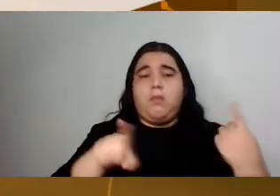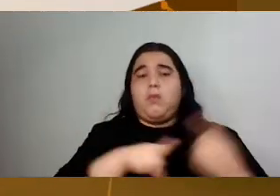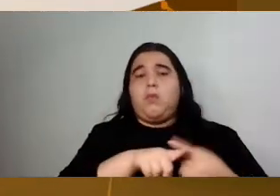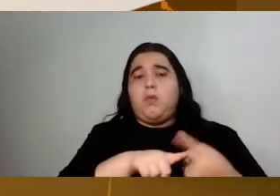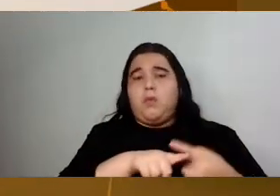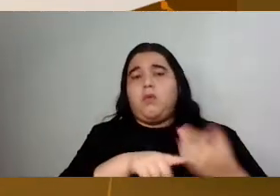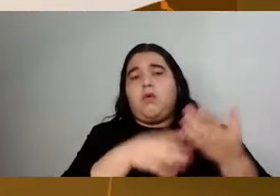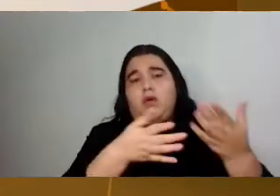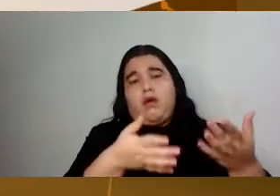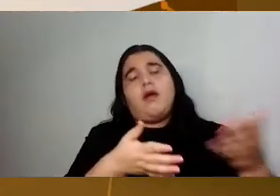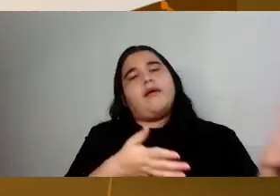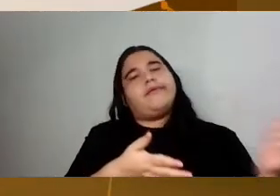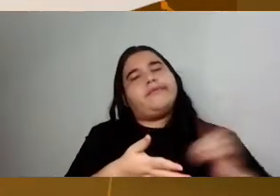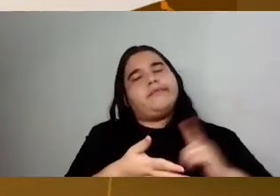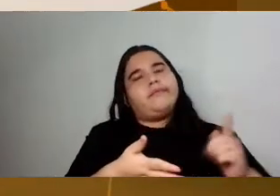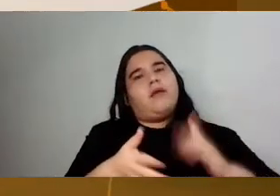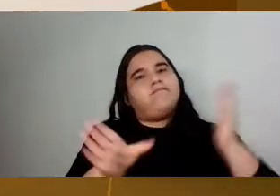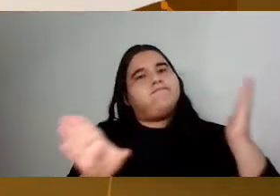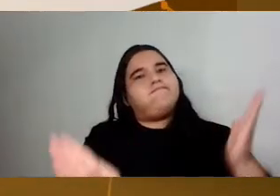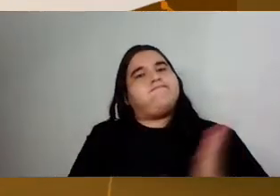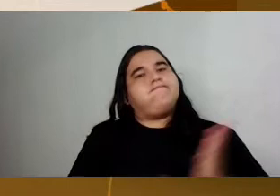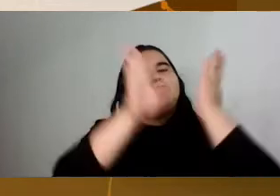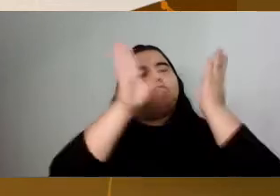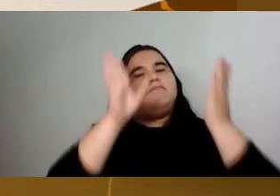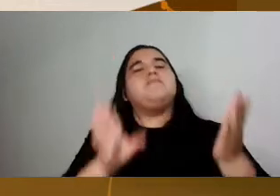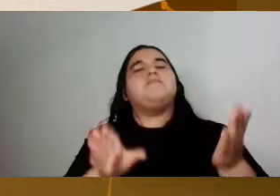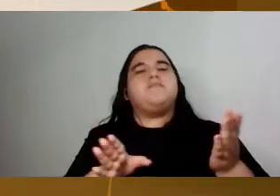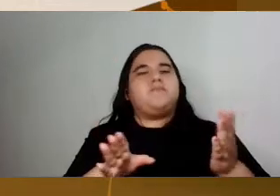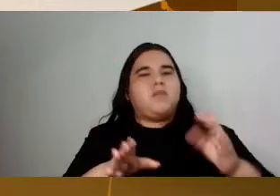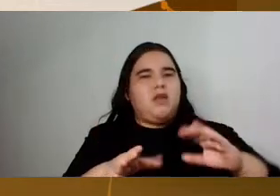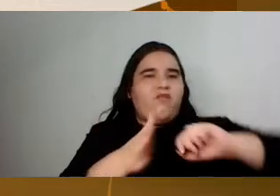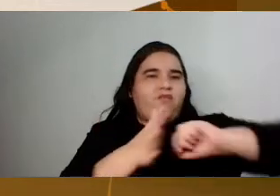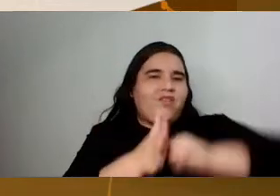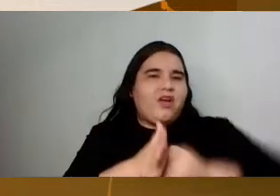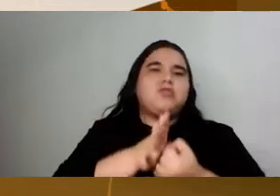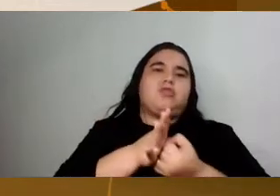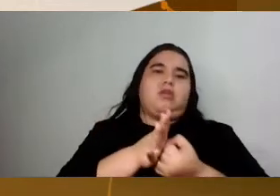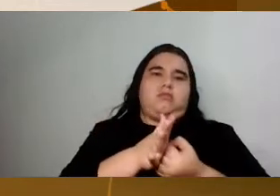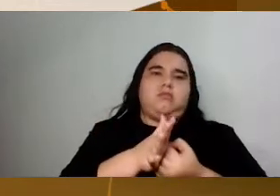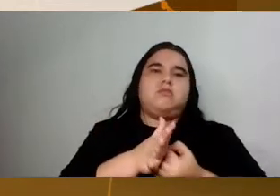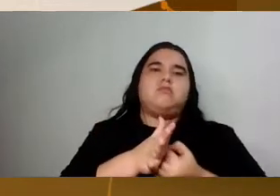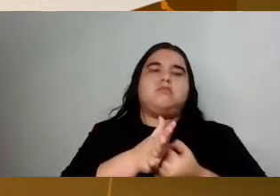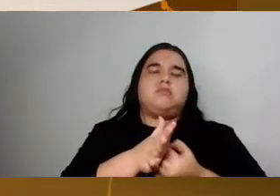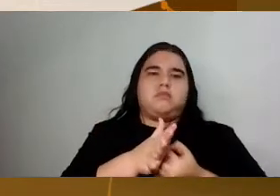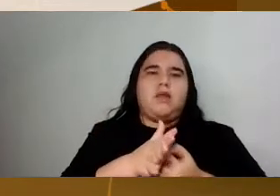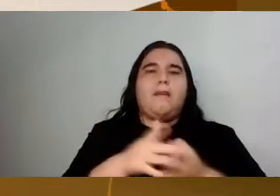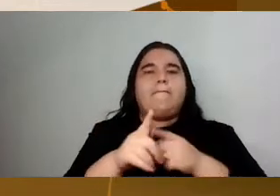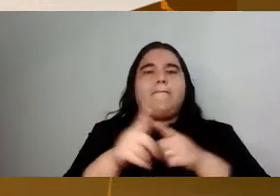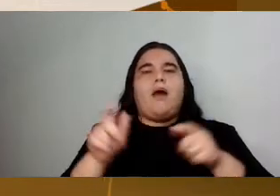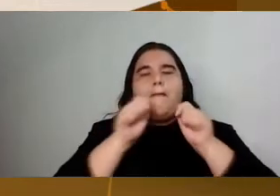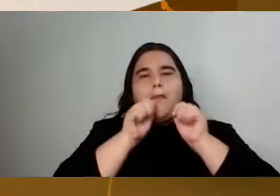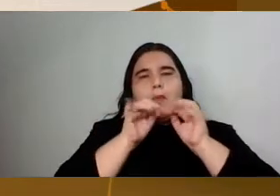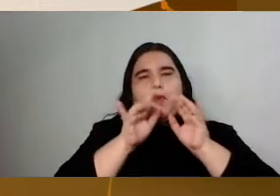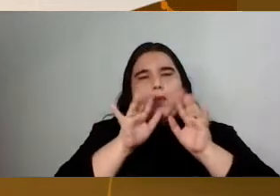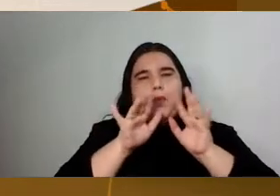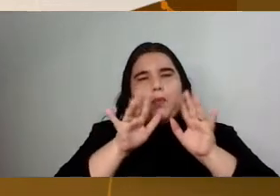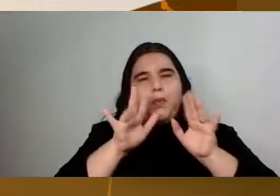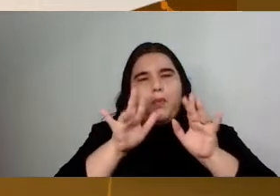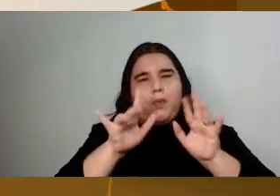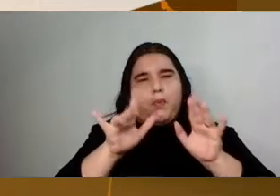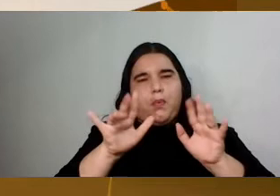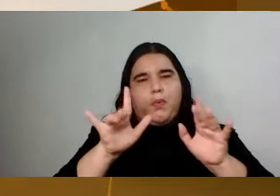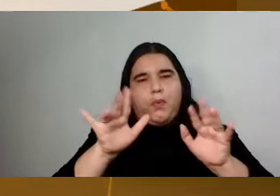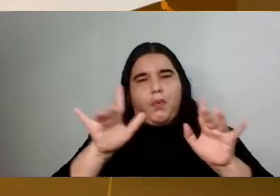bomba de vácuo e fecha esse circuito. Mas, naturalmente, os próprios vapores que saem do processo, mesmo sem a